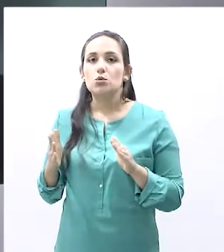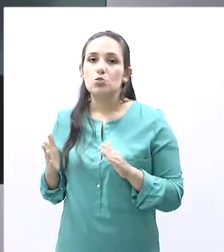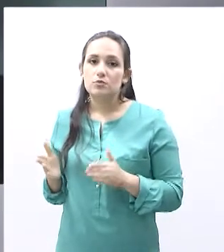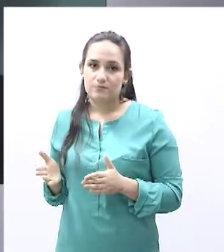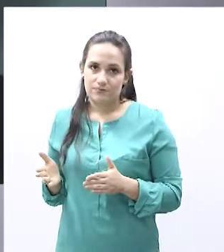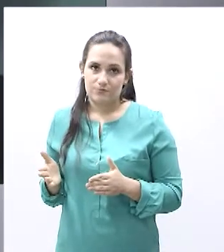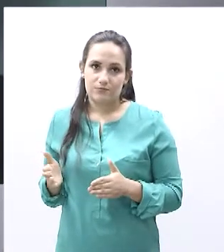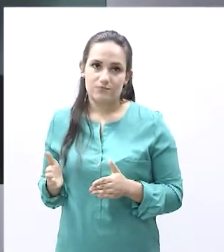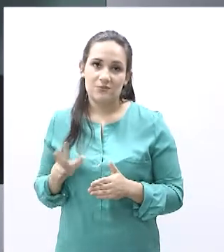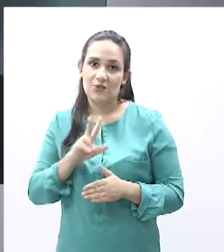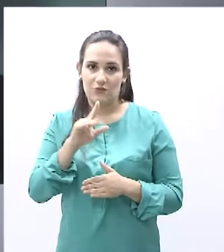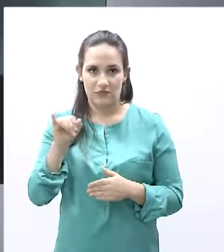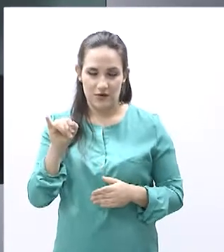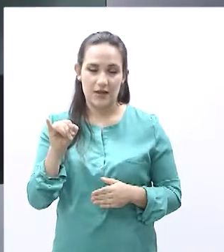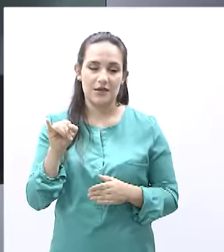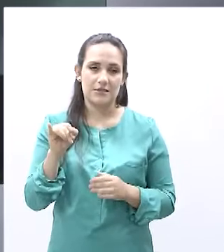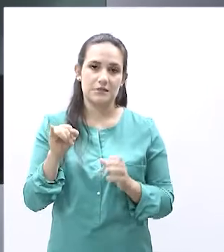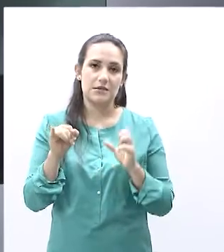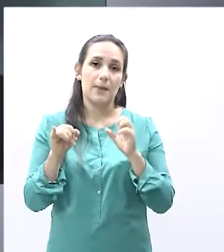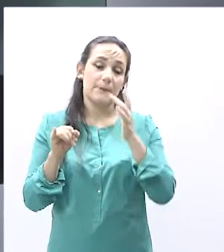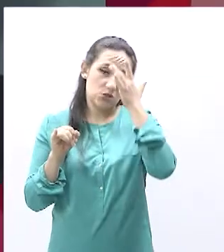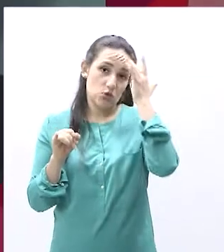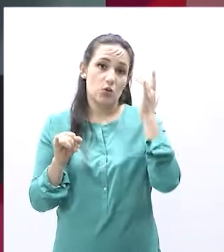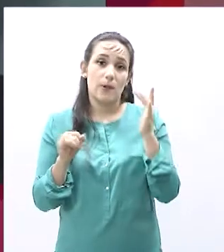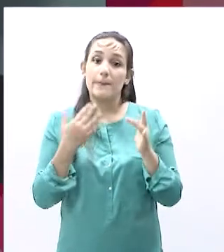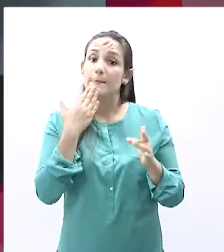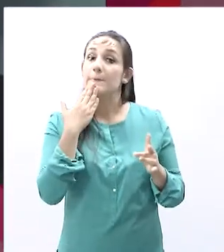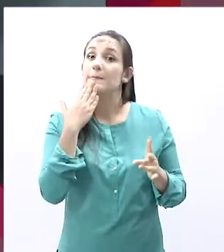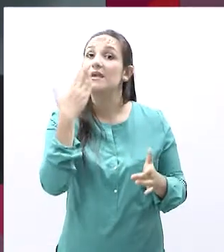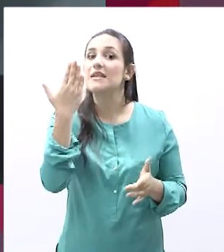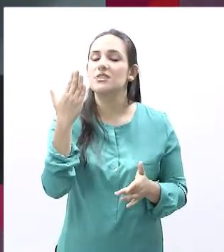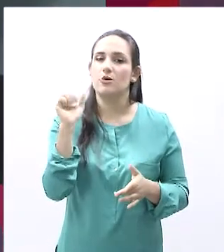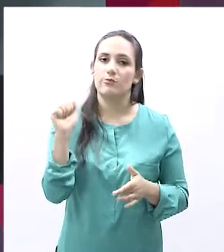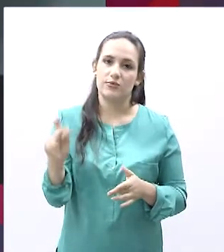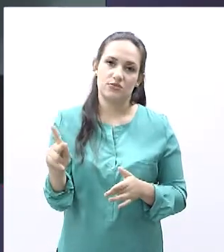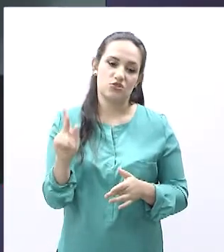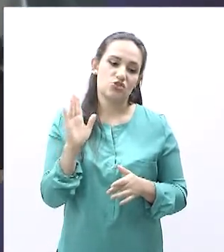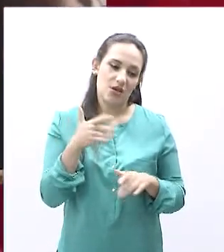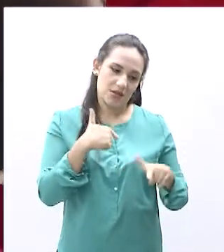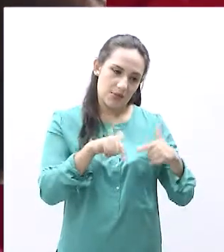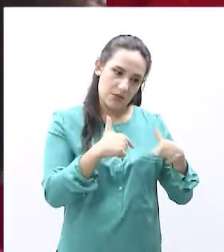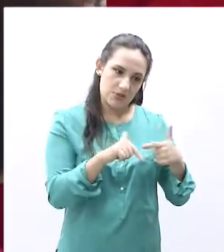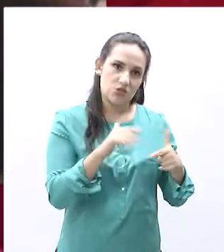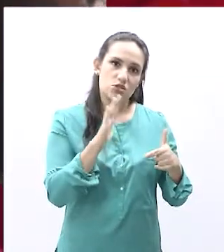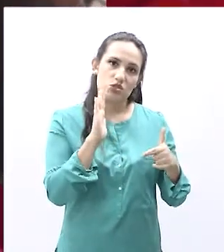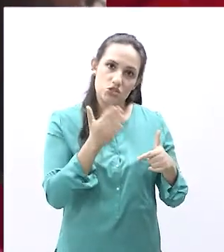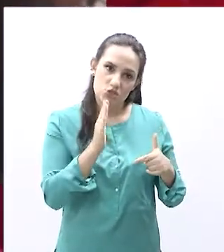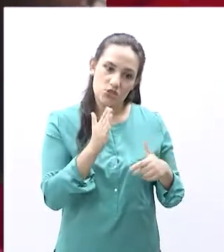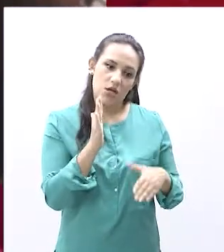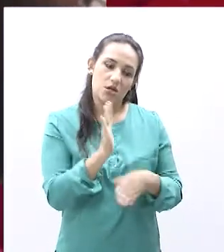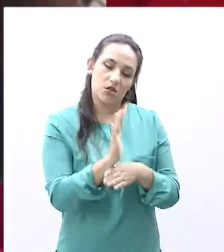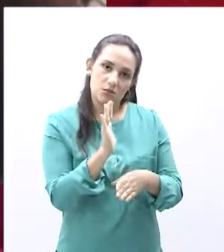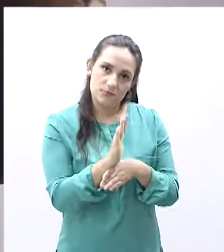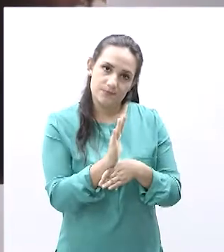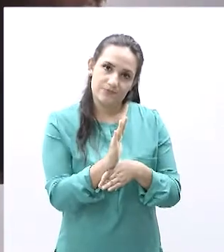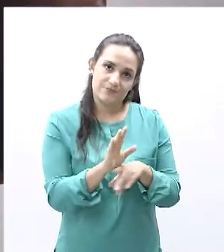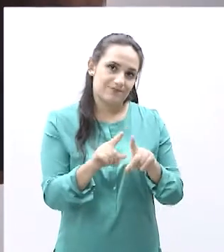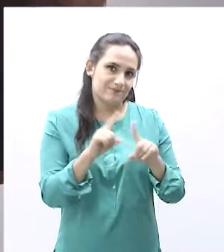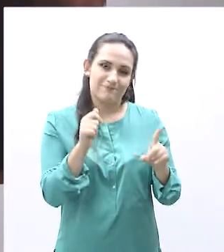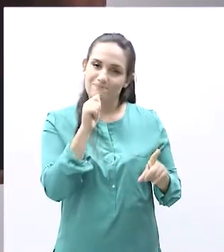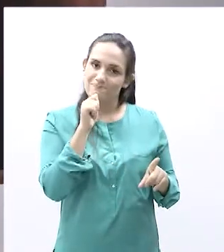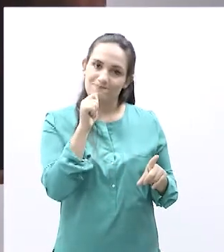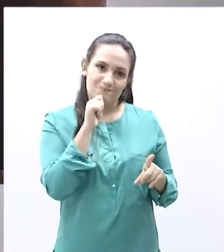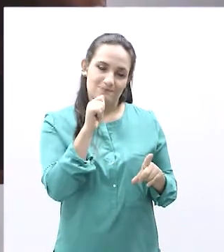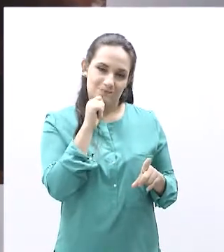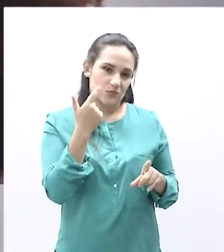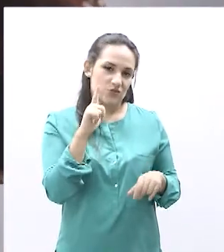regras aplicáveis às pessoas que já estavam no mercado de trabalho, já estavam contribuindo, mas